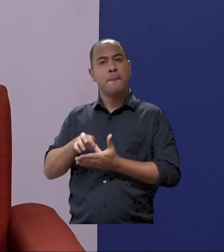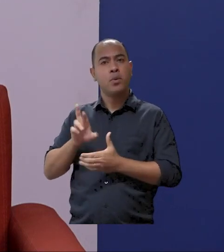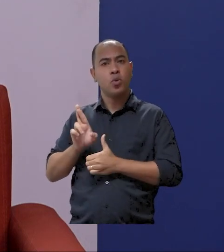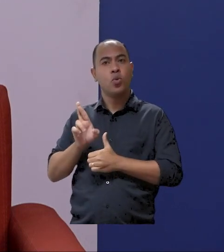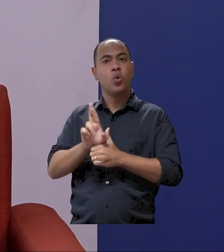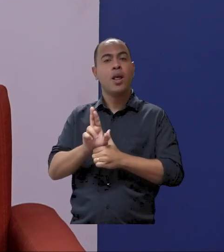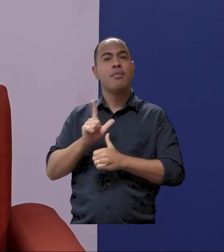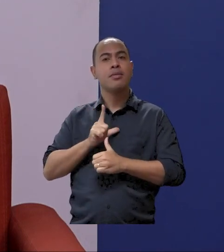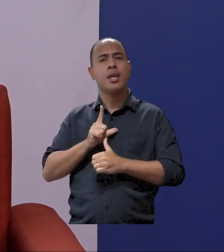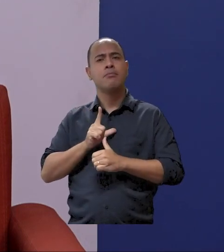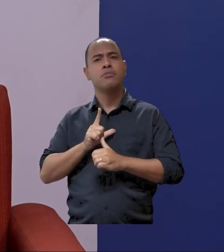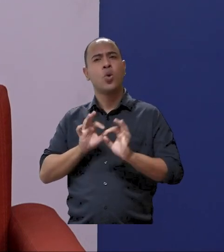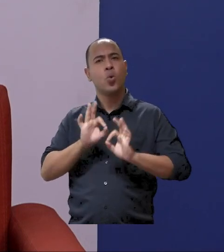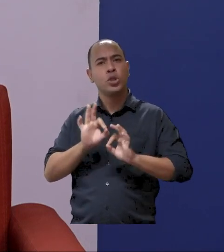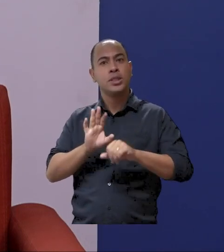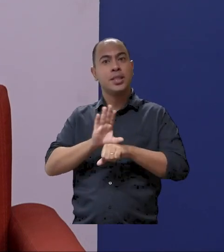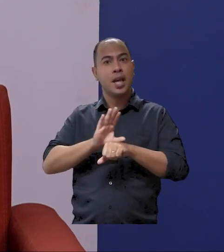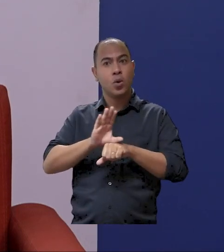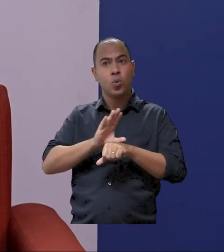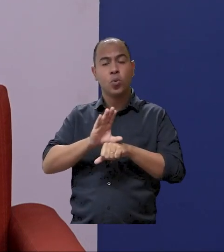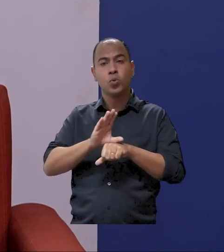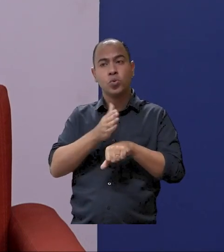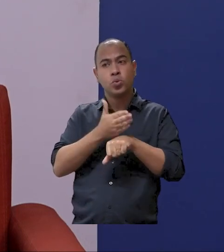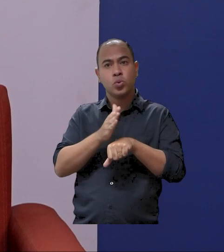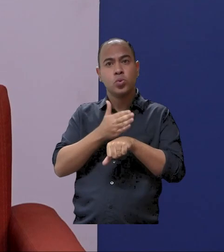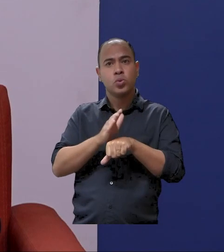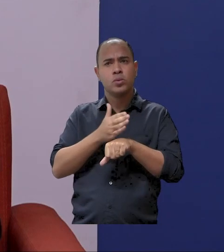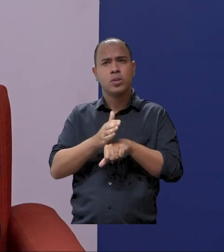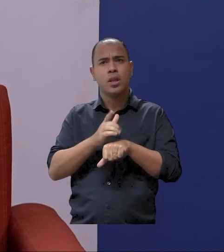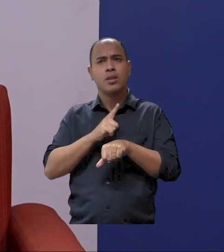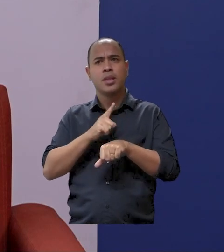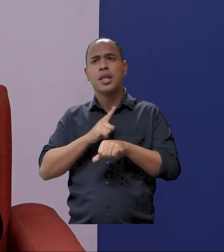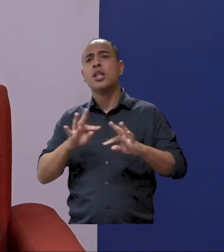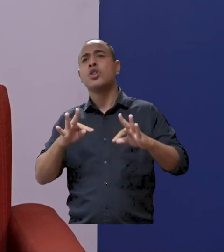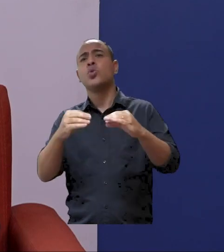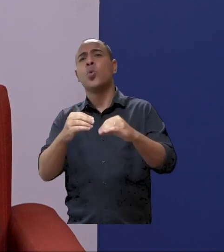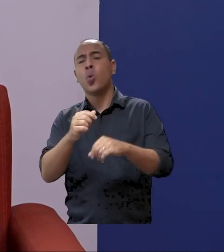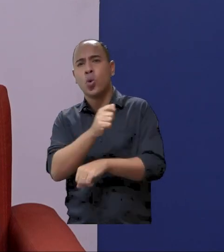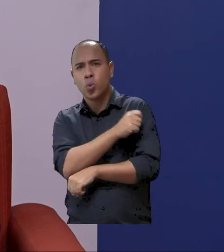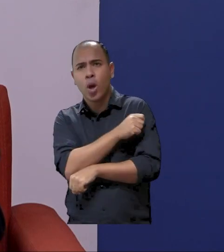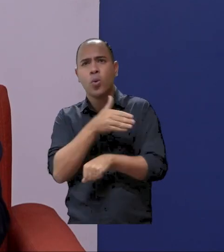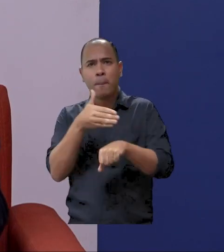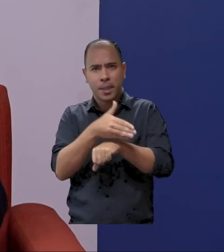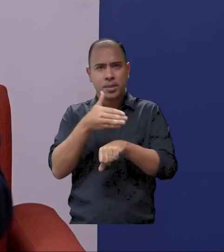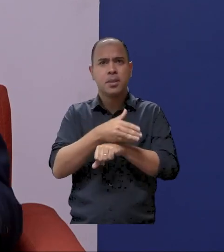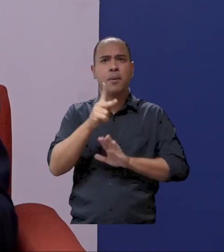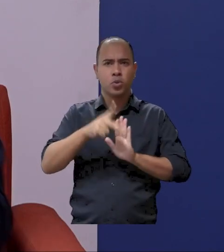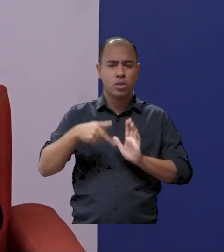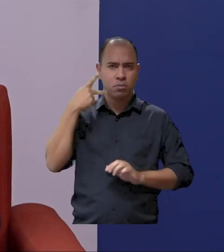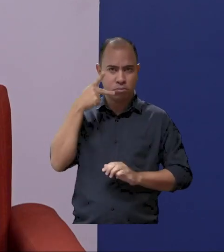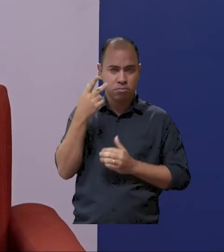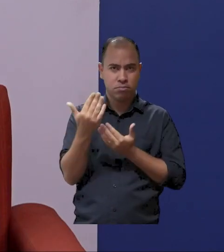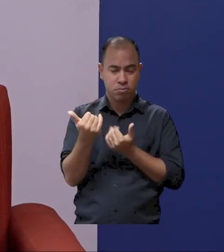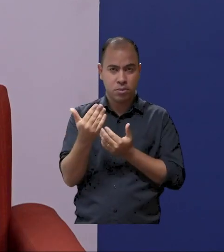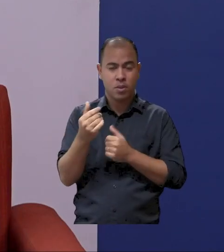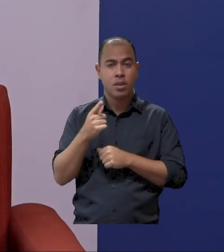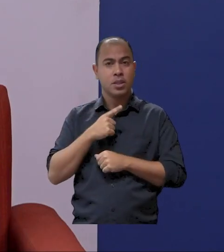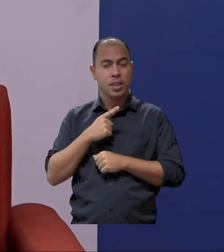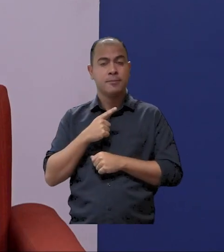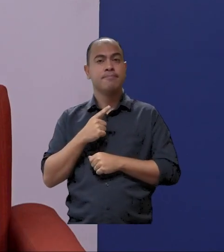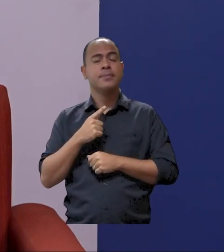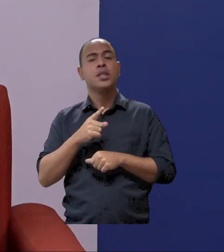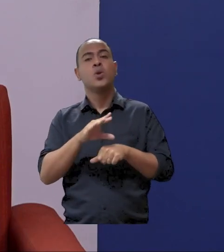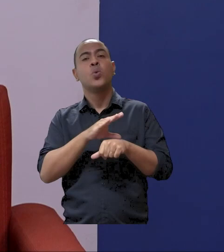a Procuradoria ela vai oferecer a todos ali que são selecionados, não só aqueles como procuradores, mas a todos que vão participar do Parlamento